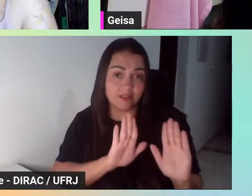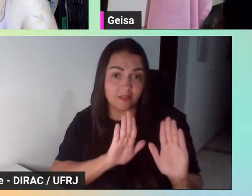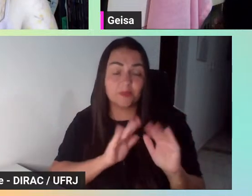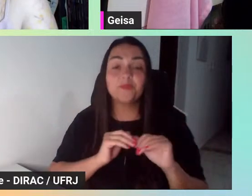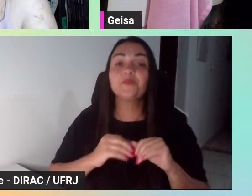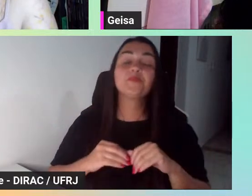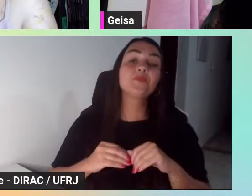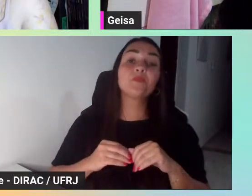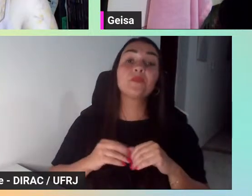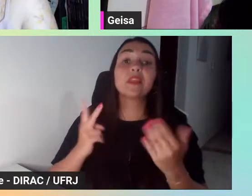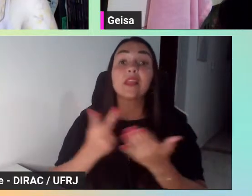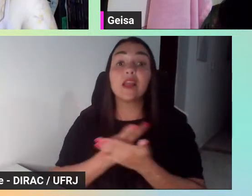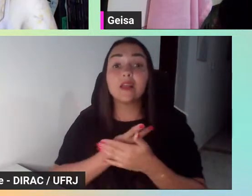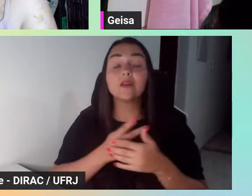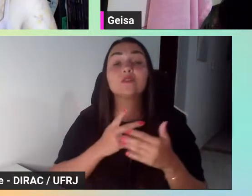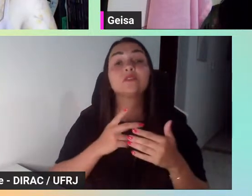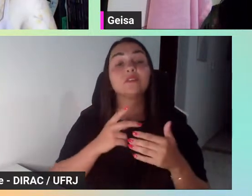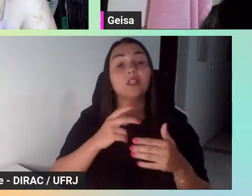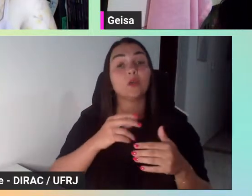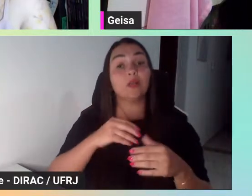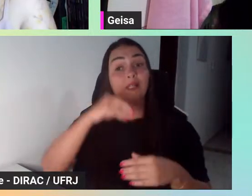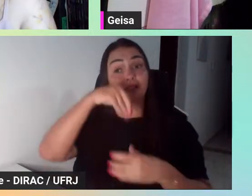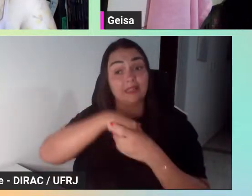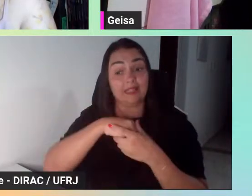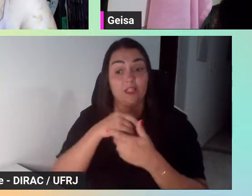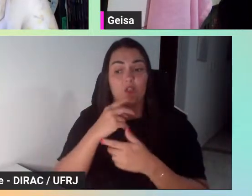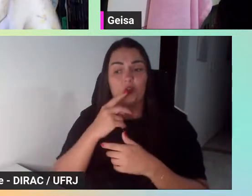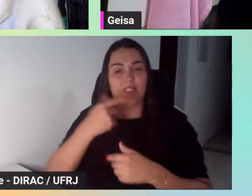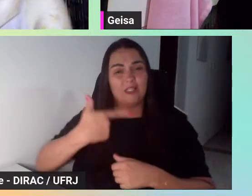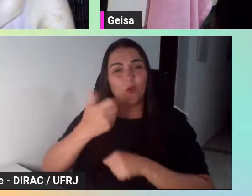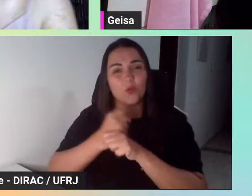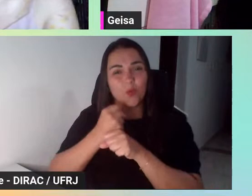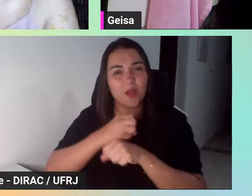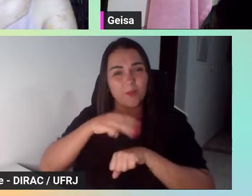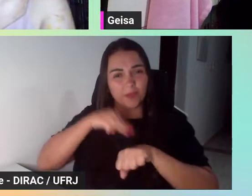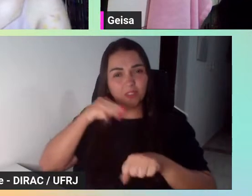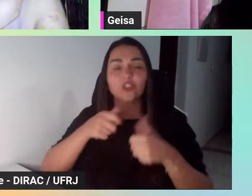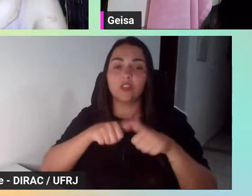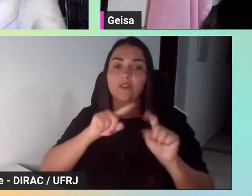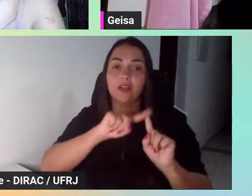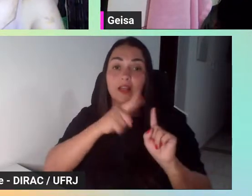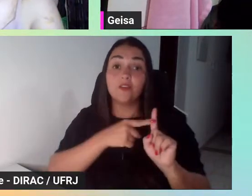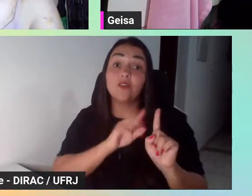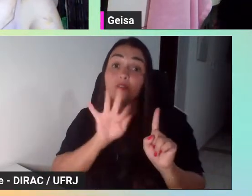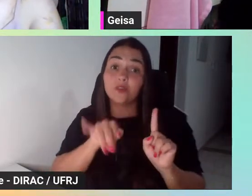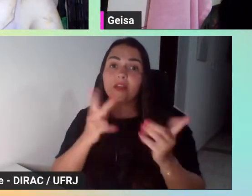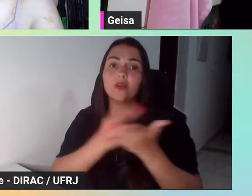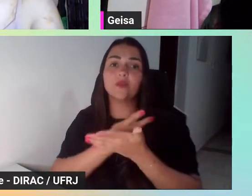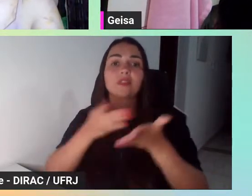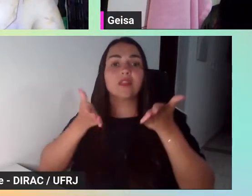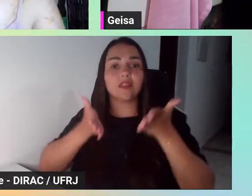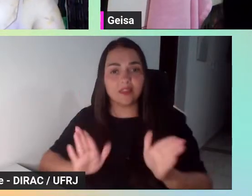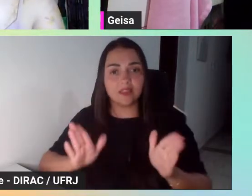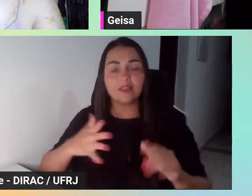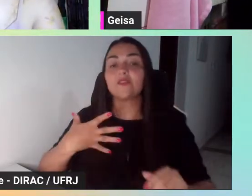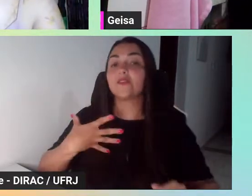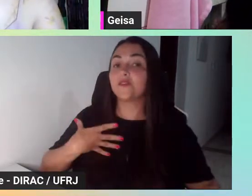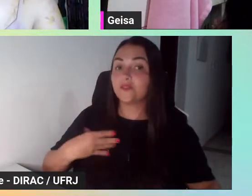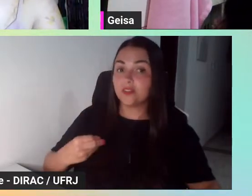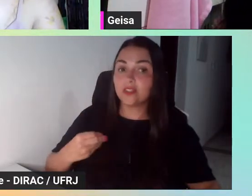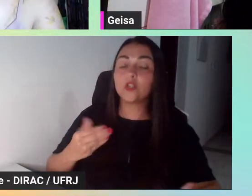Eu, né, fiz o segundo ano todo do mestrado grávida, e aí no finalzinho eu tive minha filha, e eu comecei a